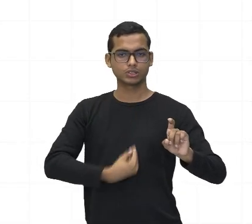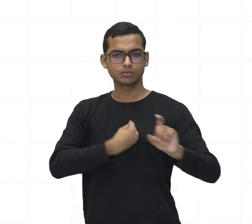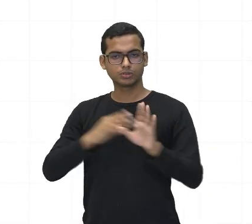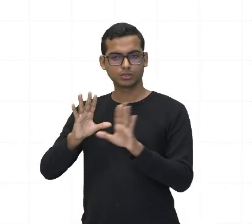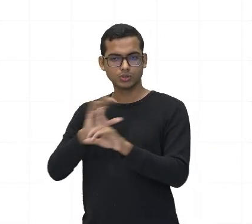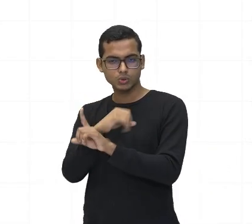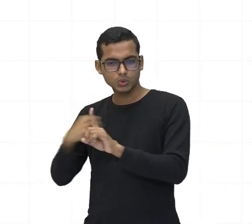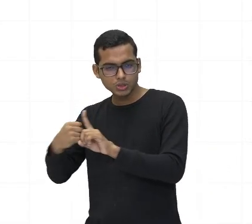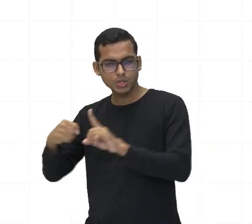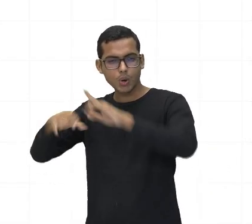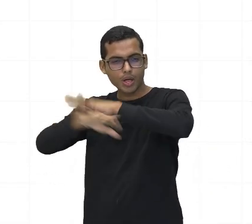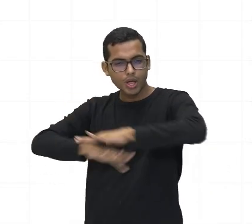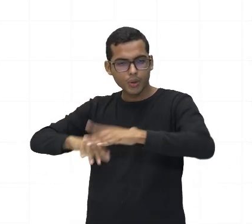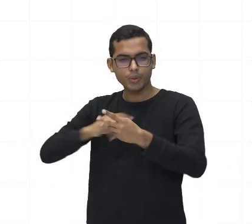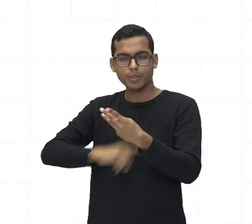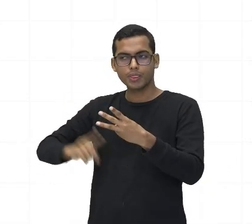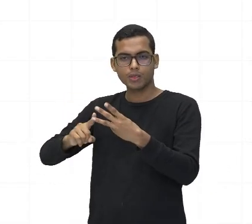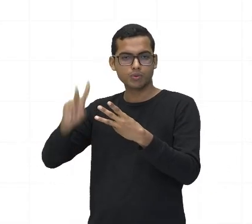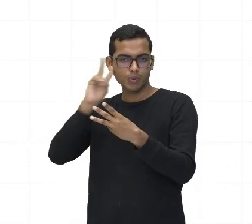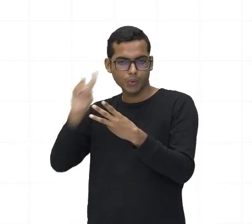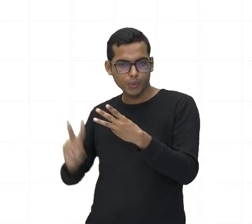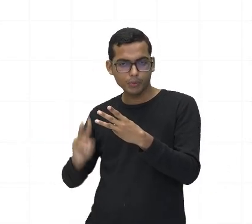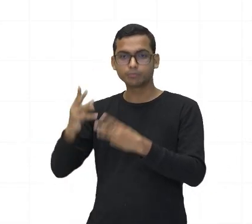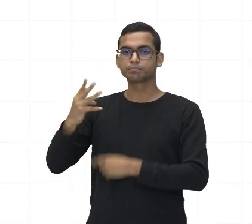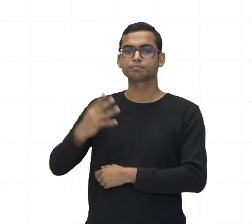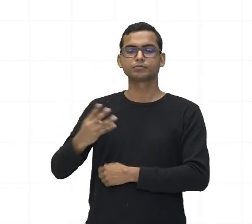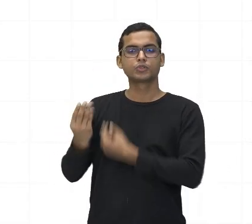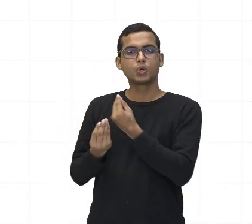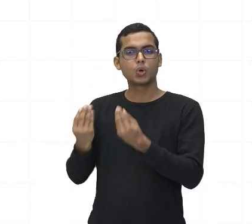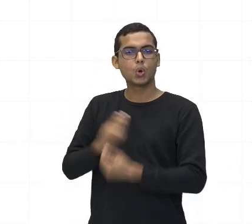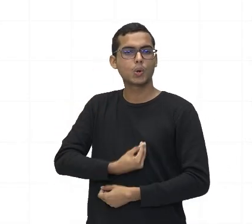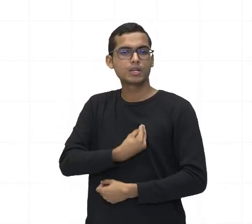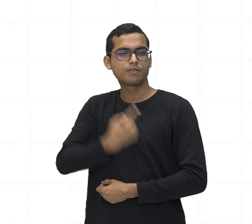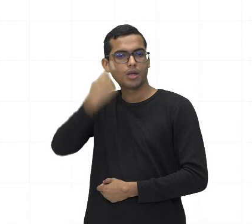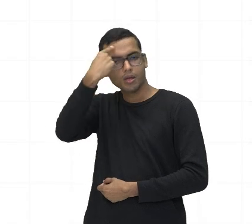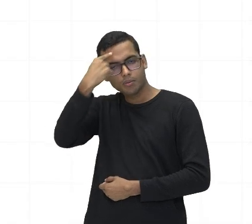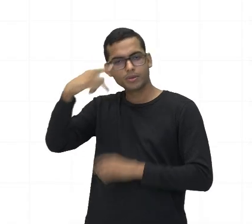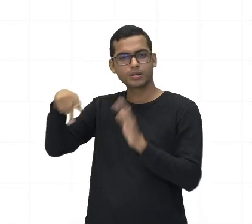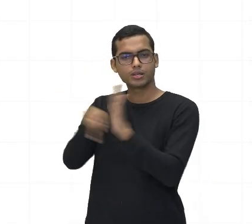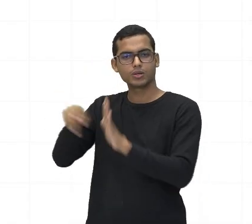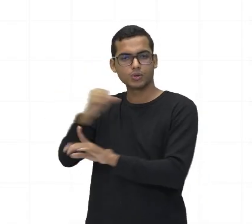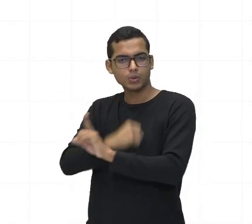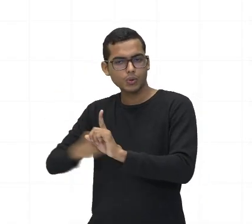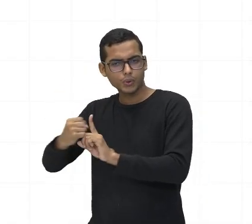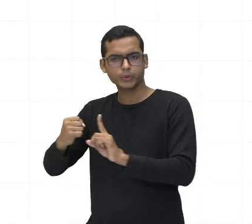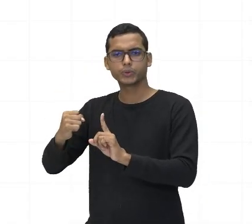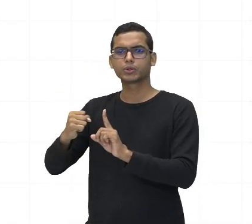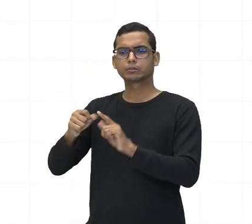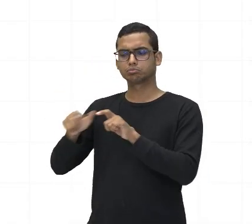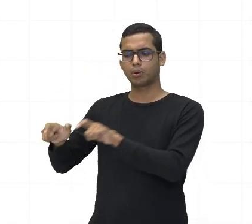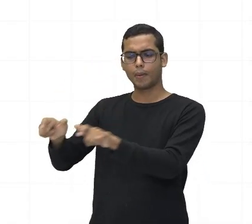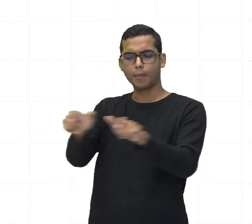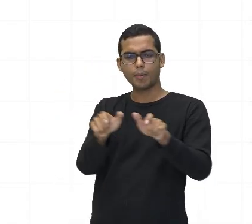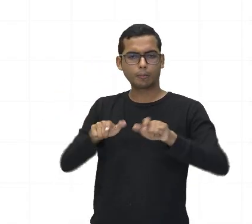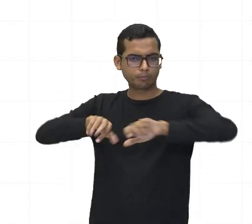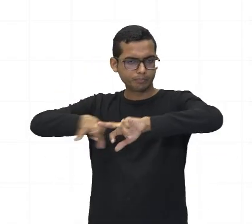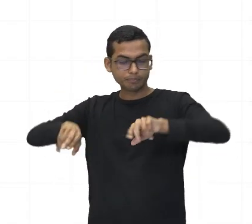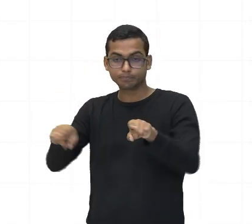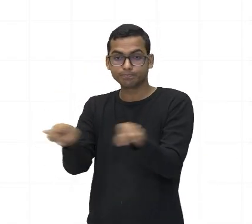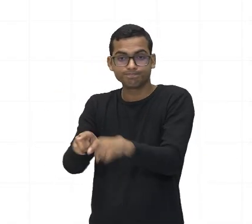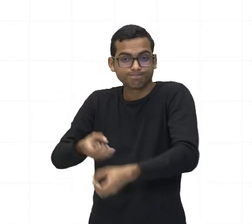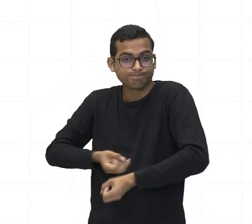a história e o modo de viver e pensar de cada sociedade. E por isso